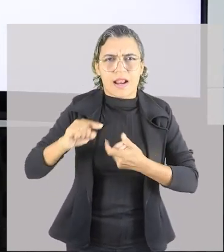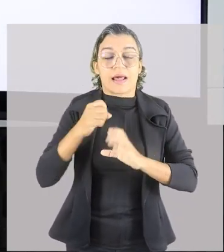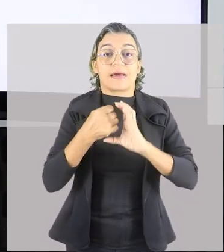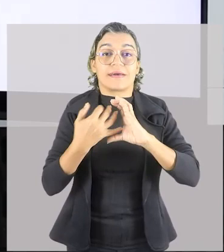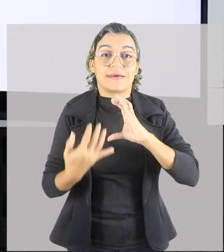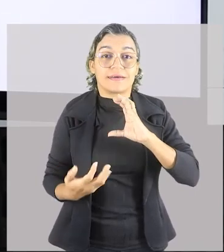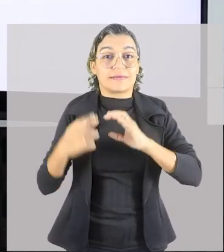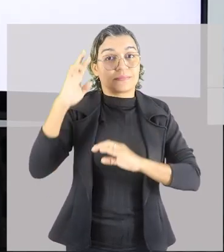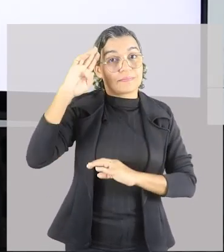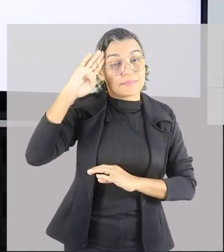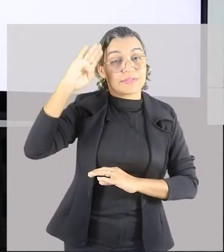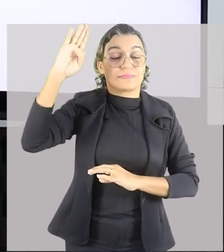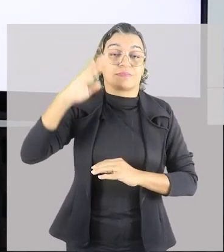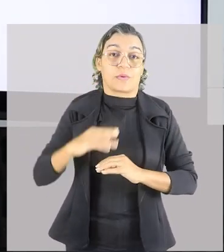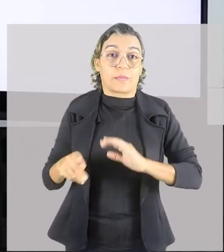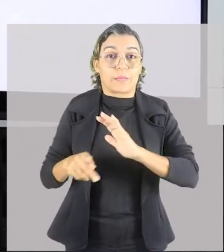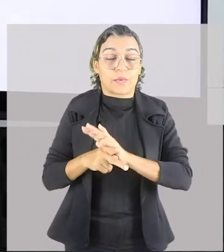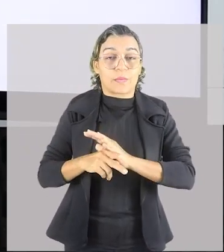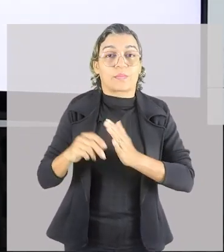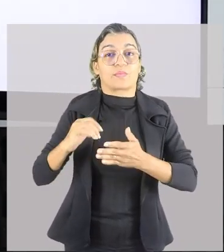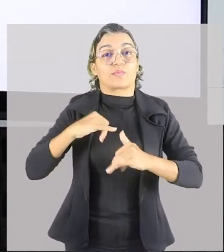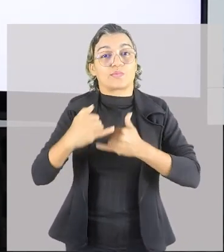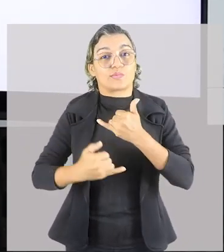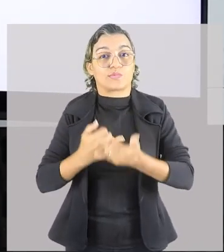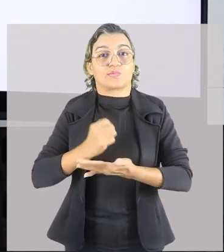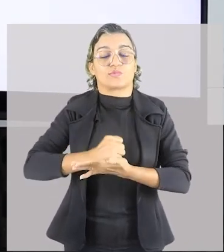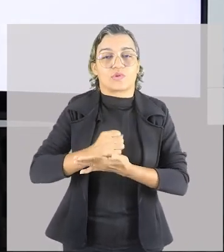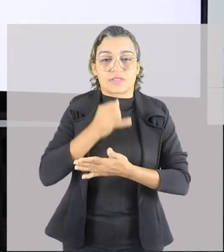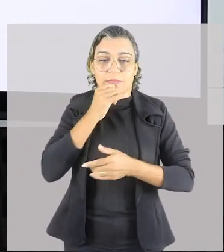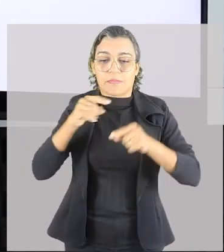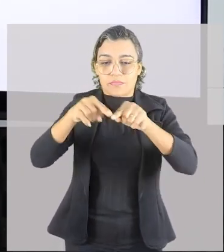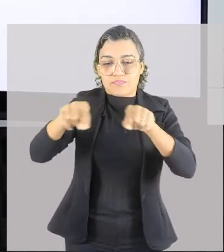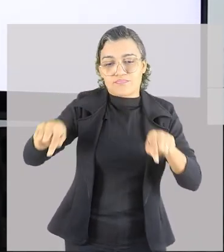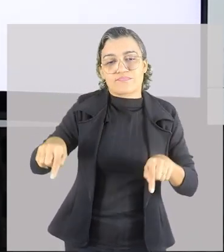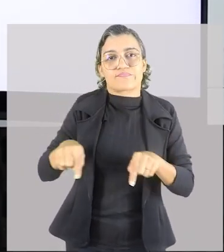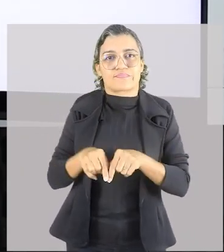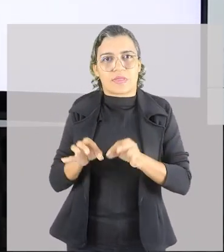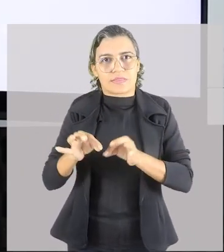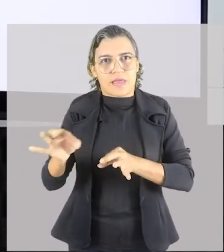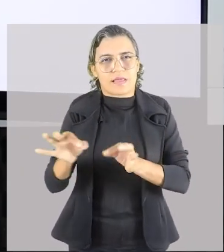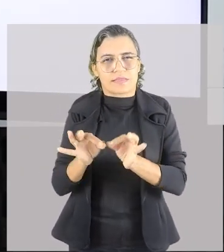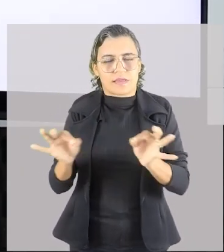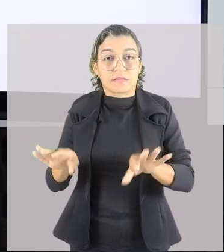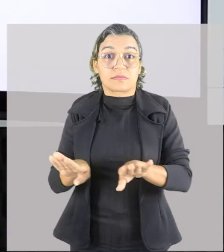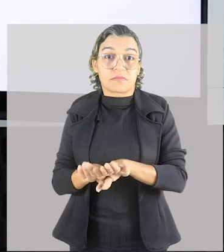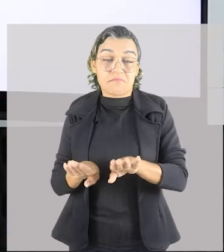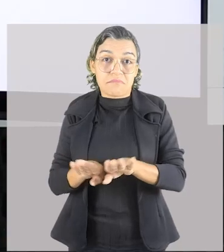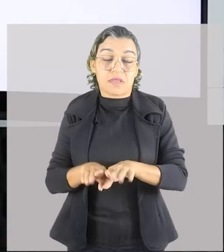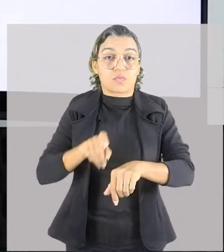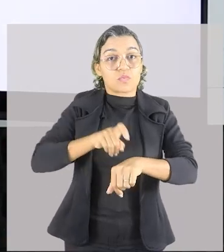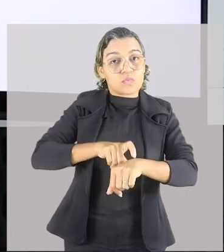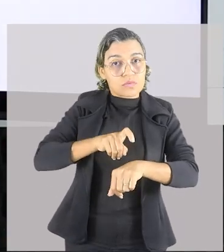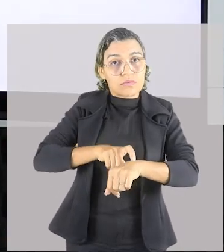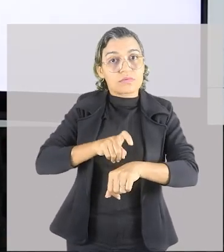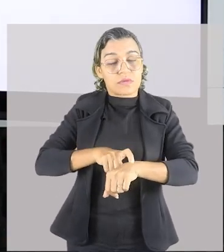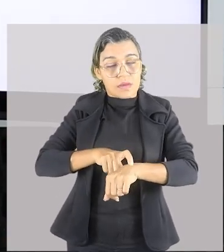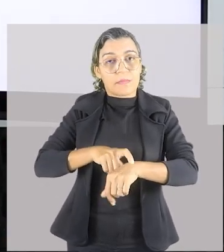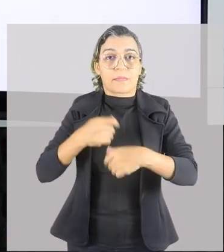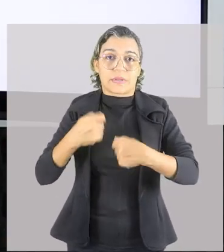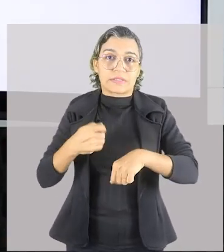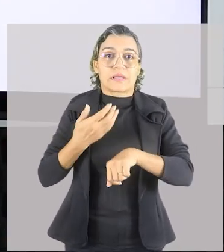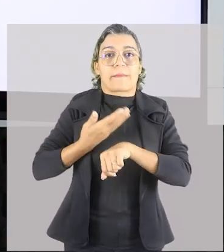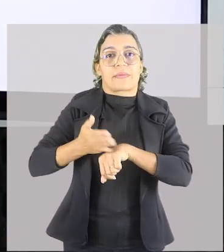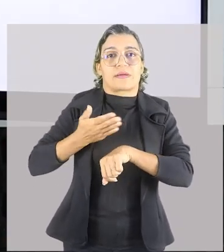características do jogo. A delimitação do espaço e o tempo que vai ser